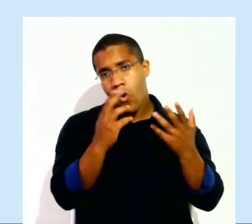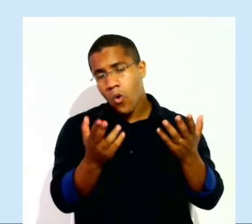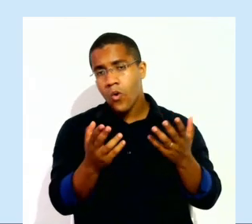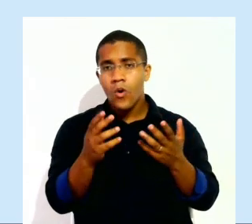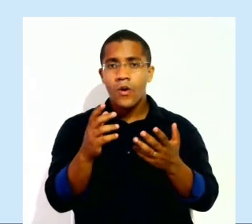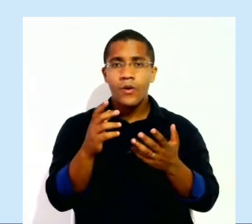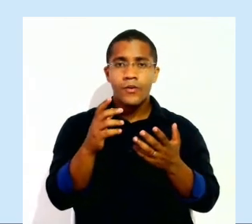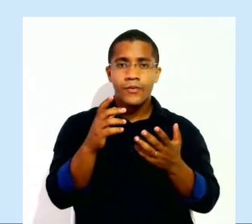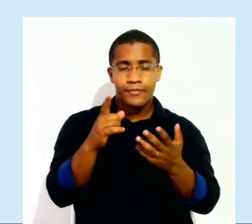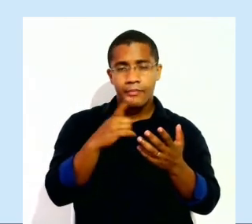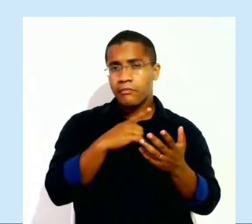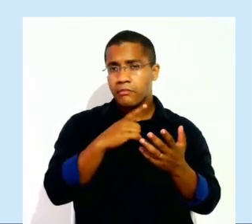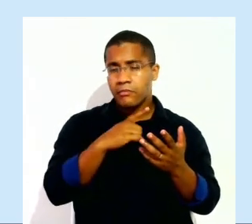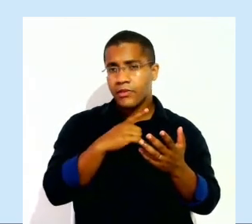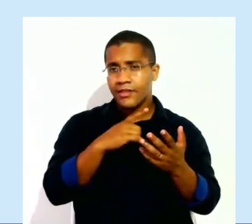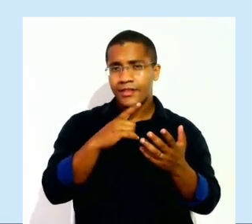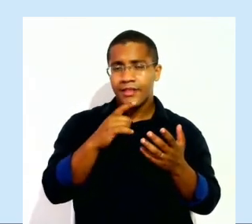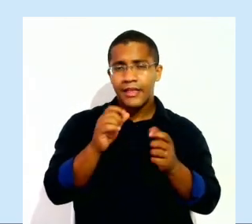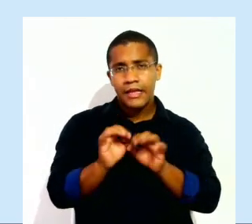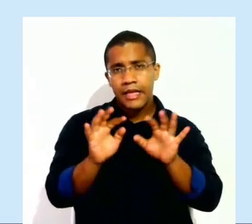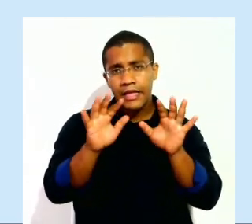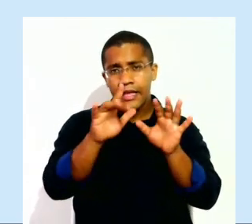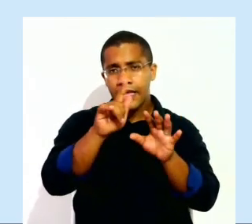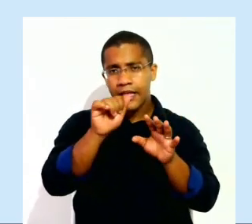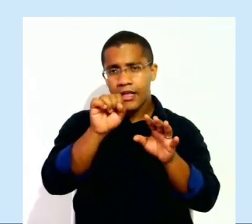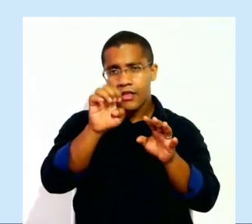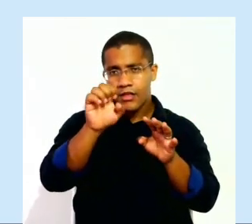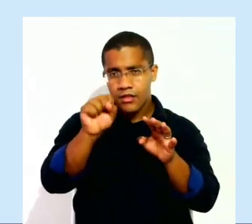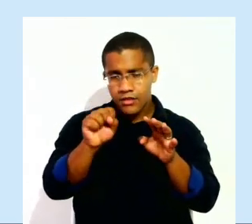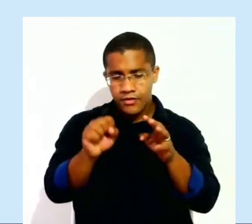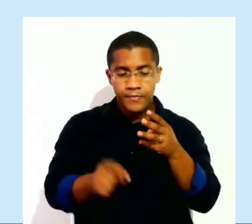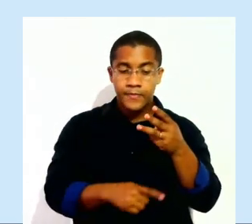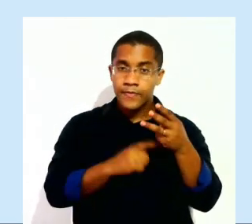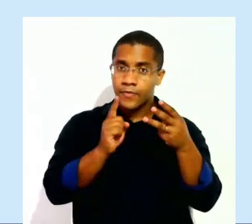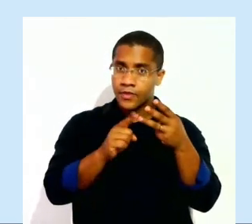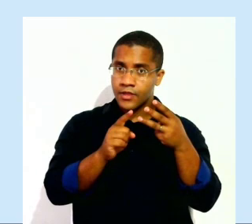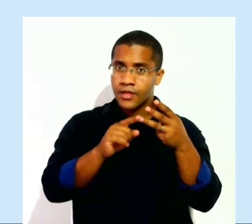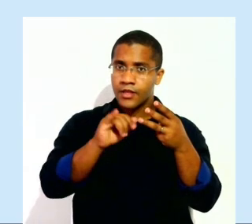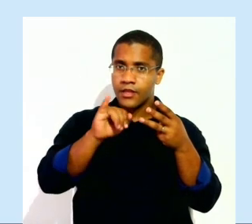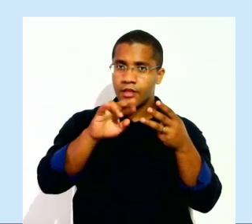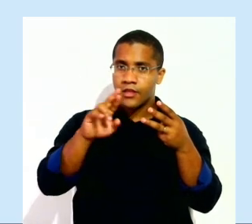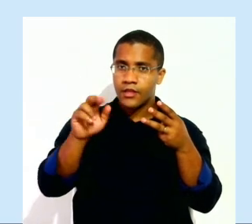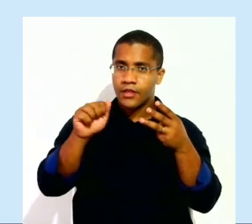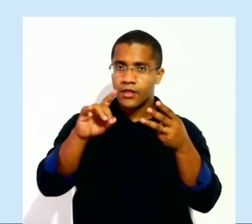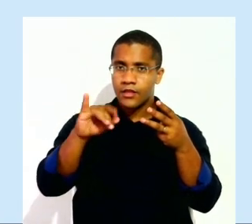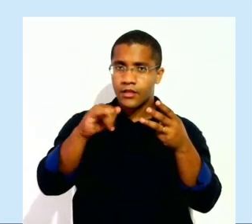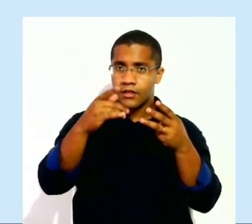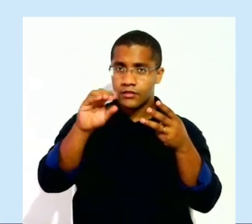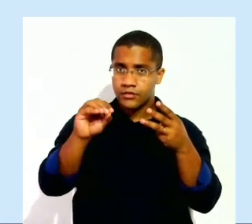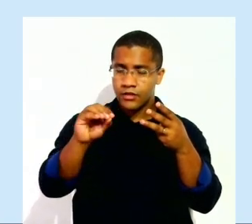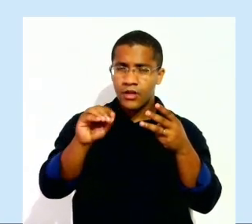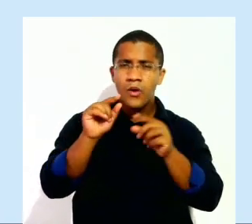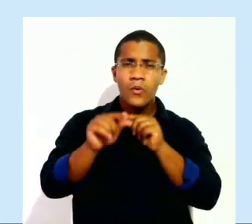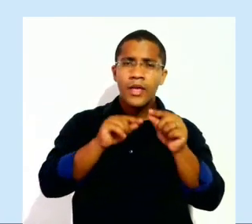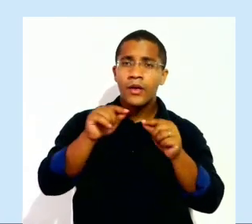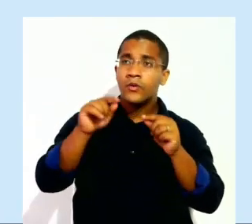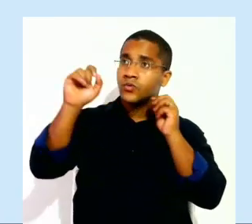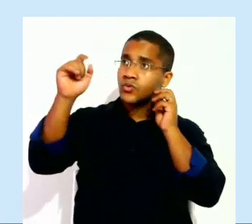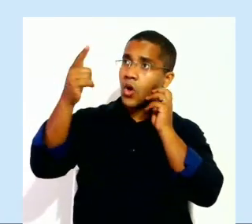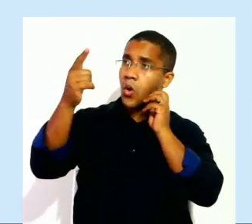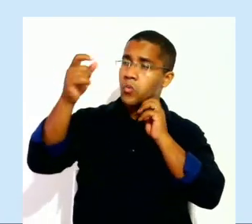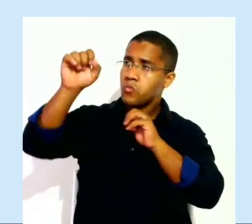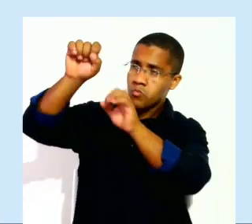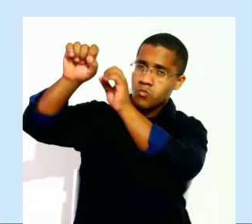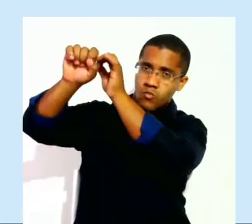da densidade. Mas agora eu vou falar sobre irradiação. Se eu falo sobre irradiação, eu vou falar sobre a luz